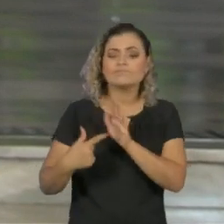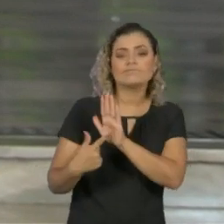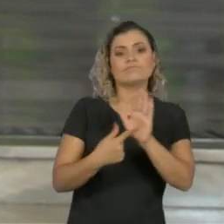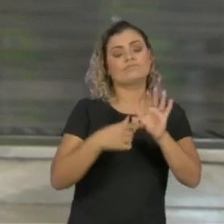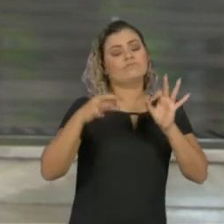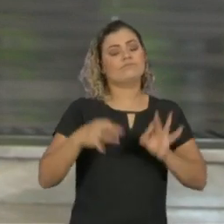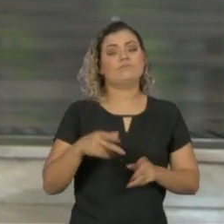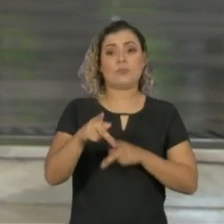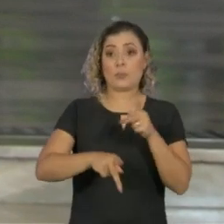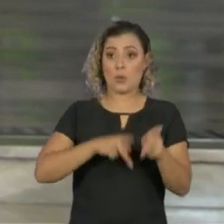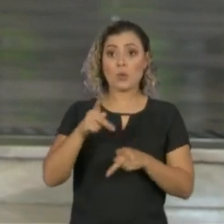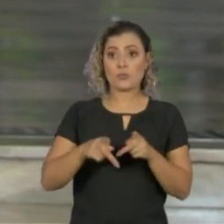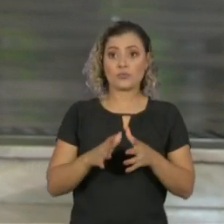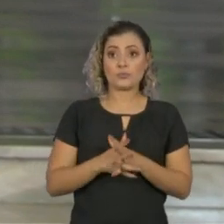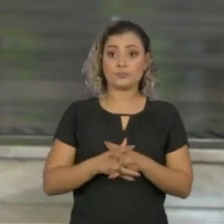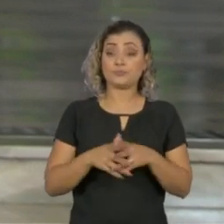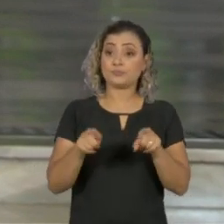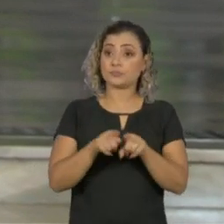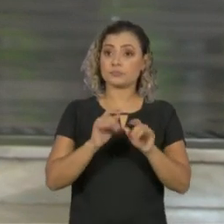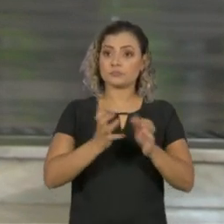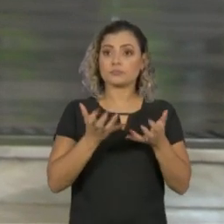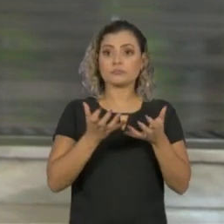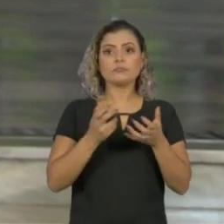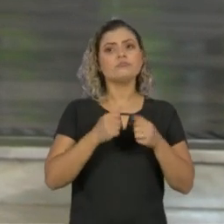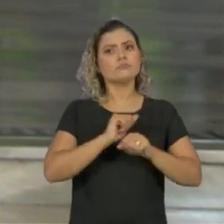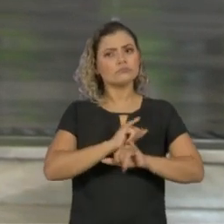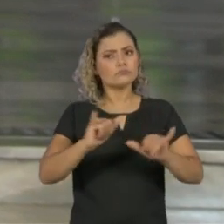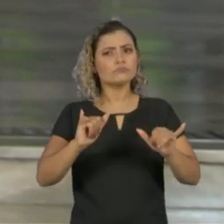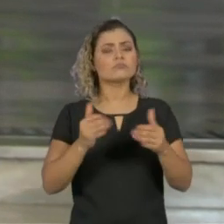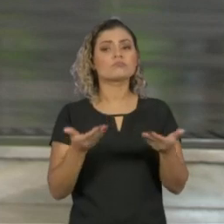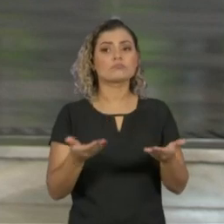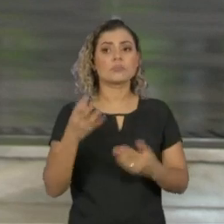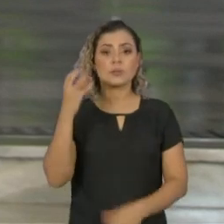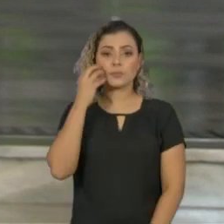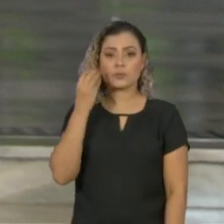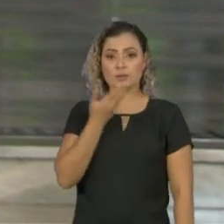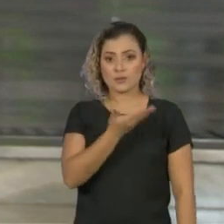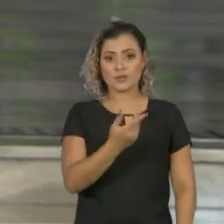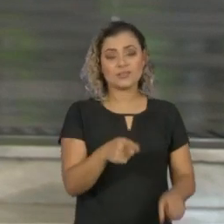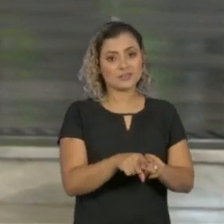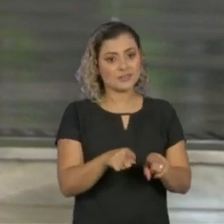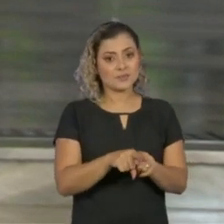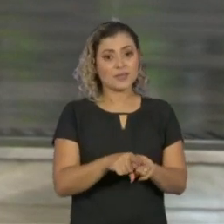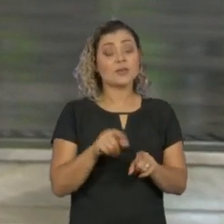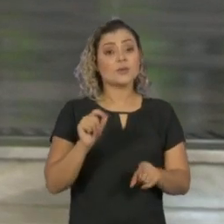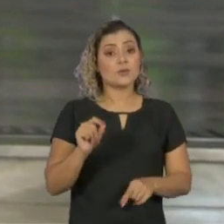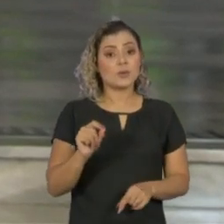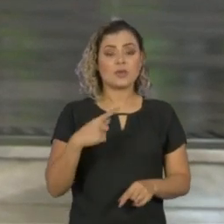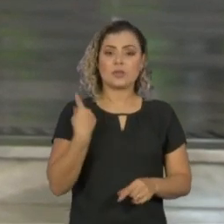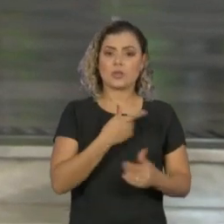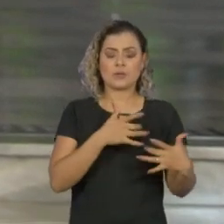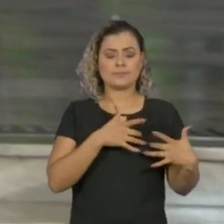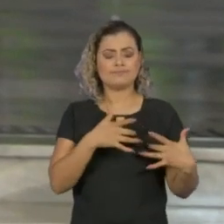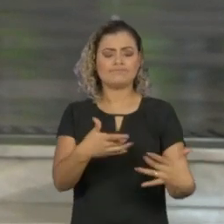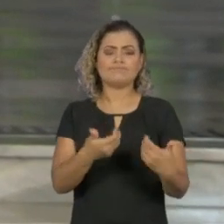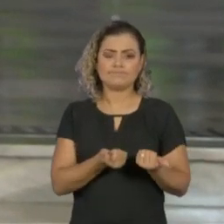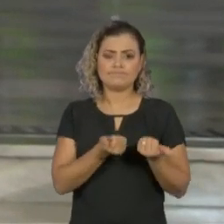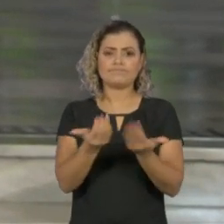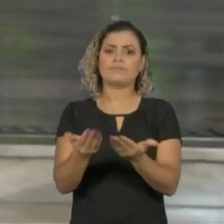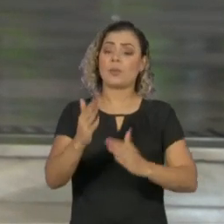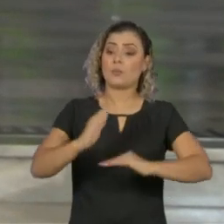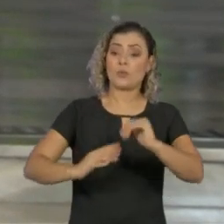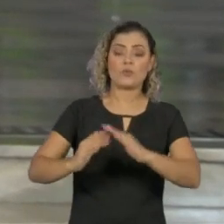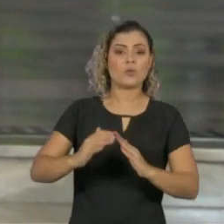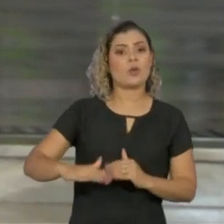à população. Quero também, e faço isso em nome do Bruno Covas, oferecer a nossa solidariedade aos profissionais